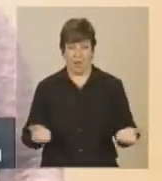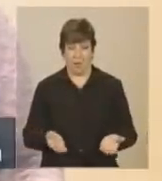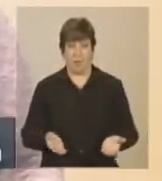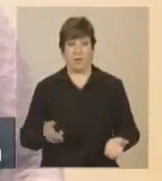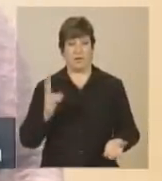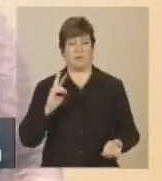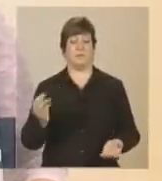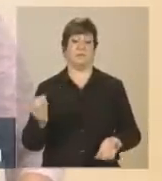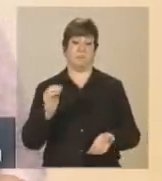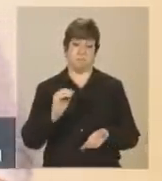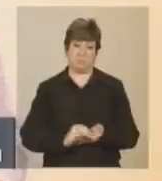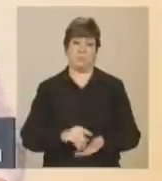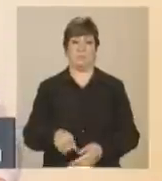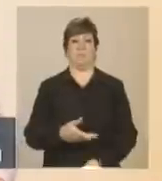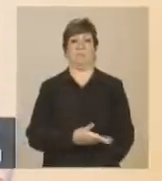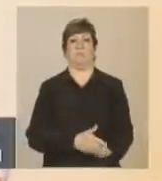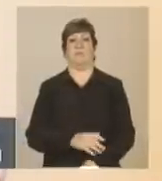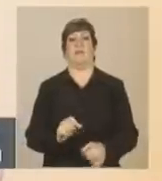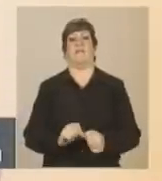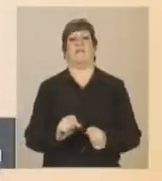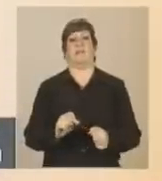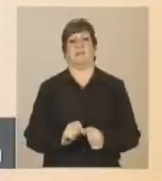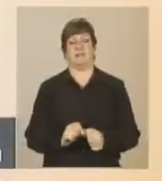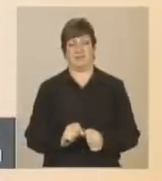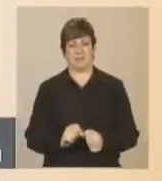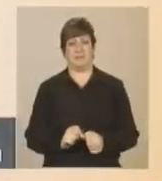em pé. E colocar em pé